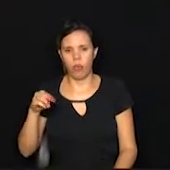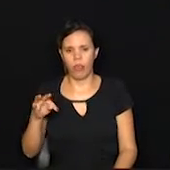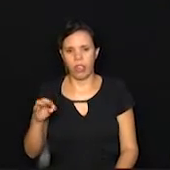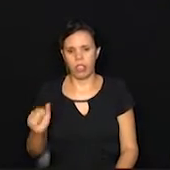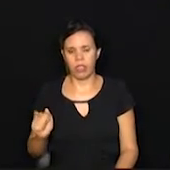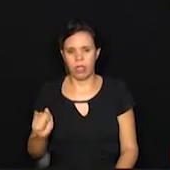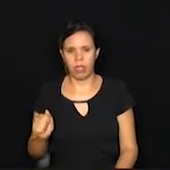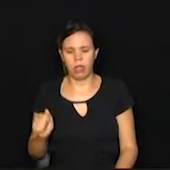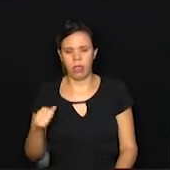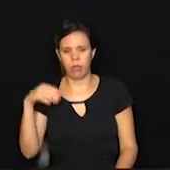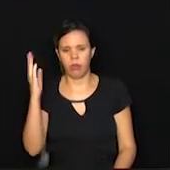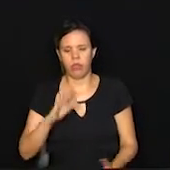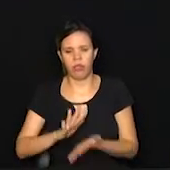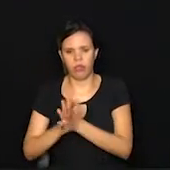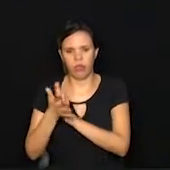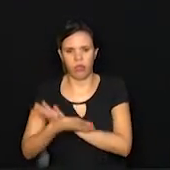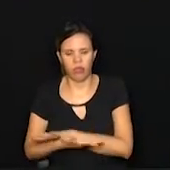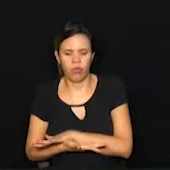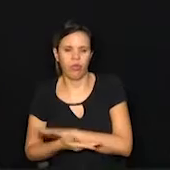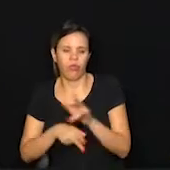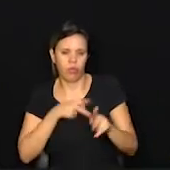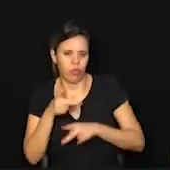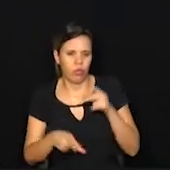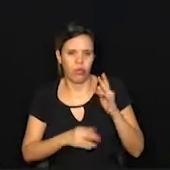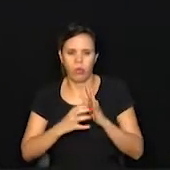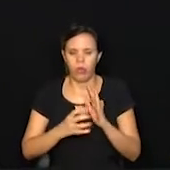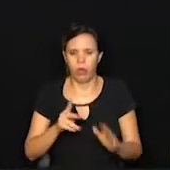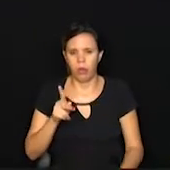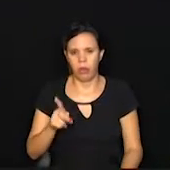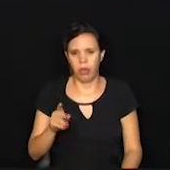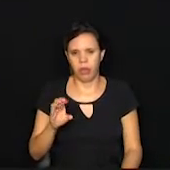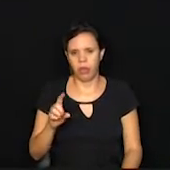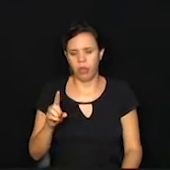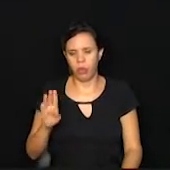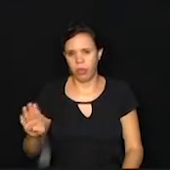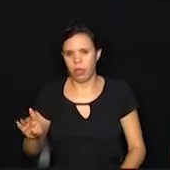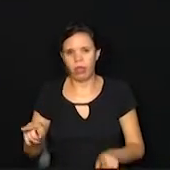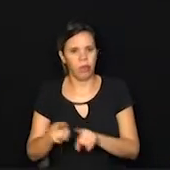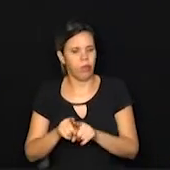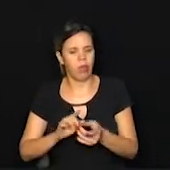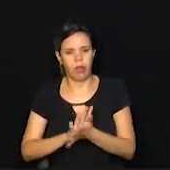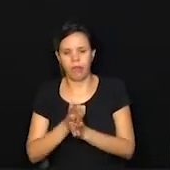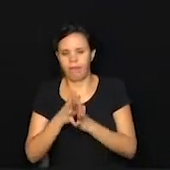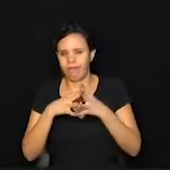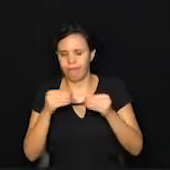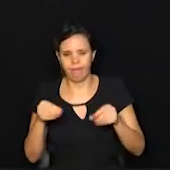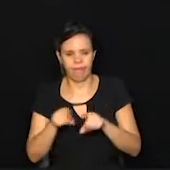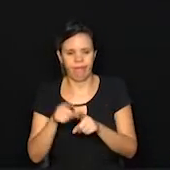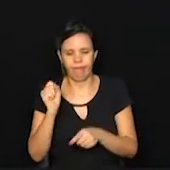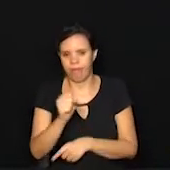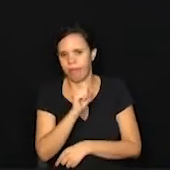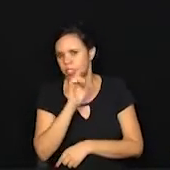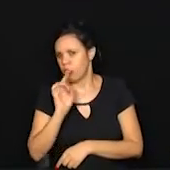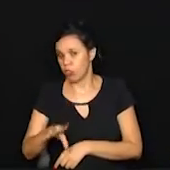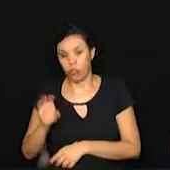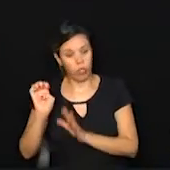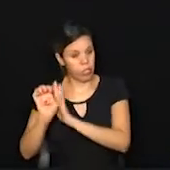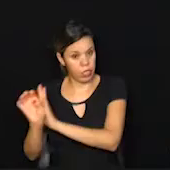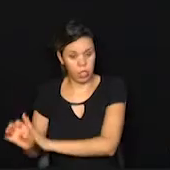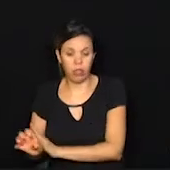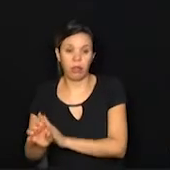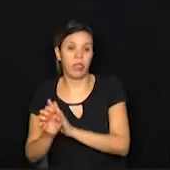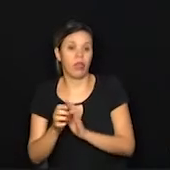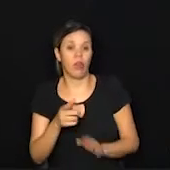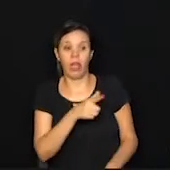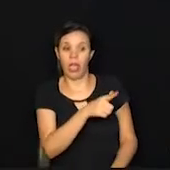esmagada e a Cúpula do PC do B também é decepada e não é só esquerda vamos lembrar que o